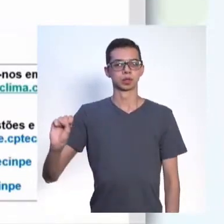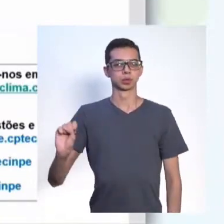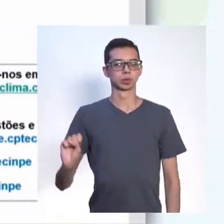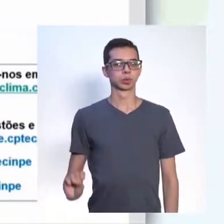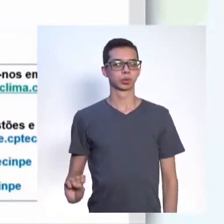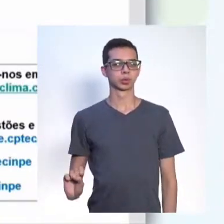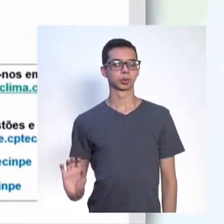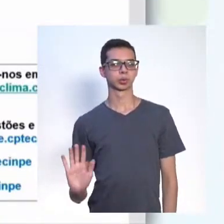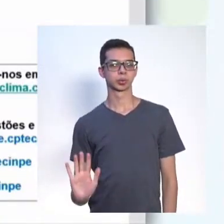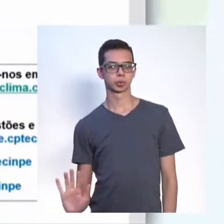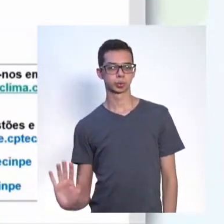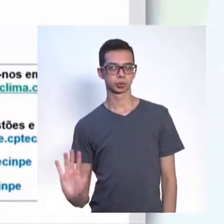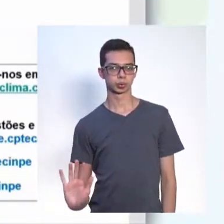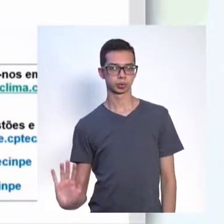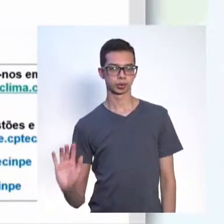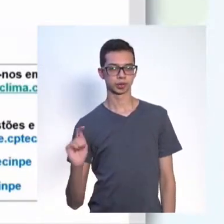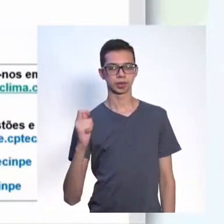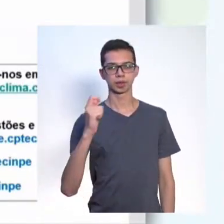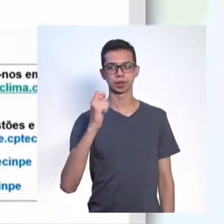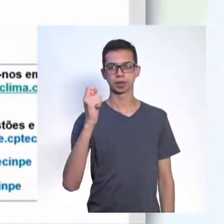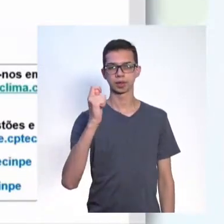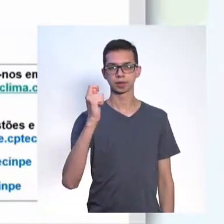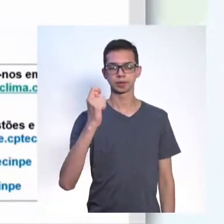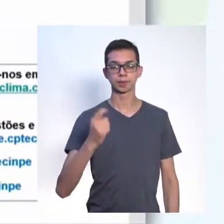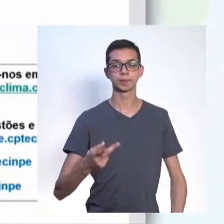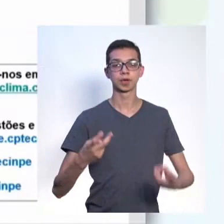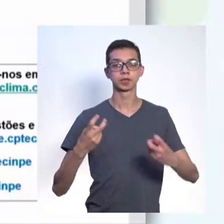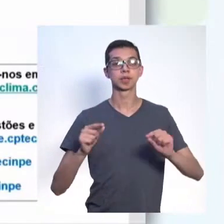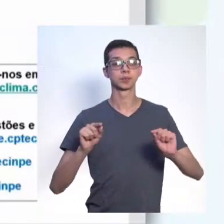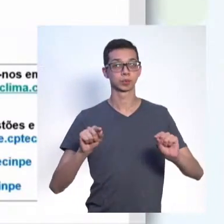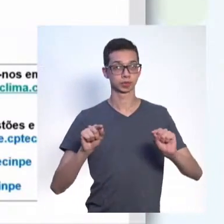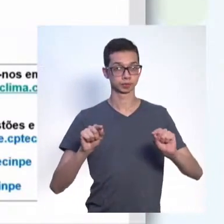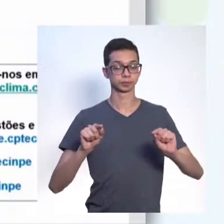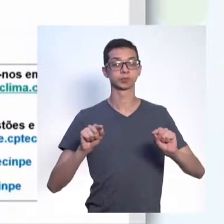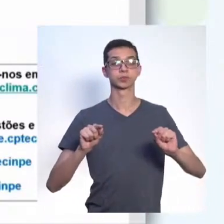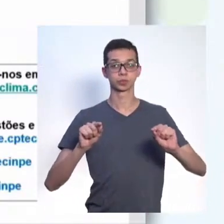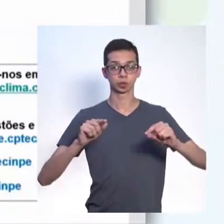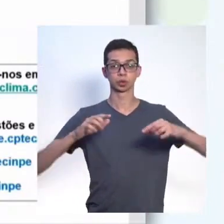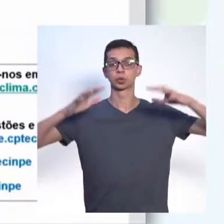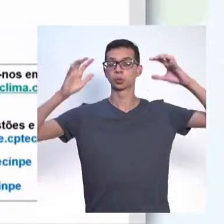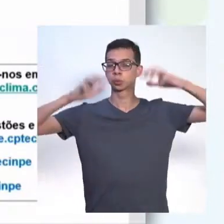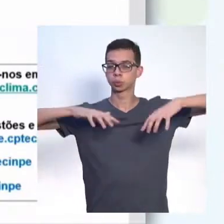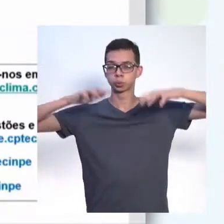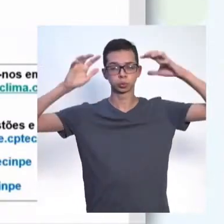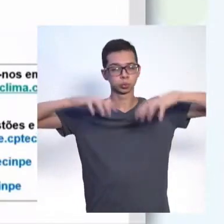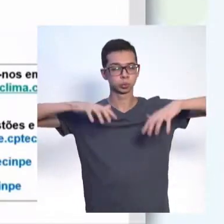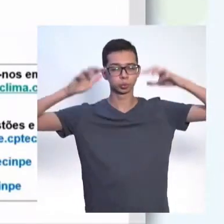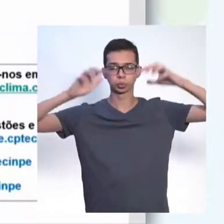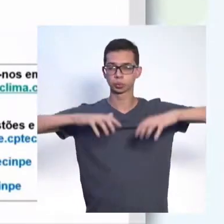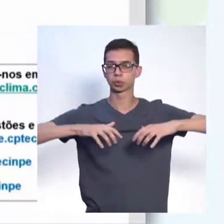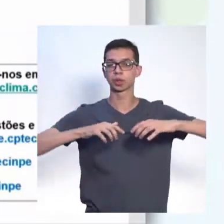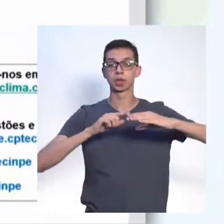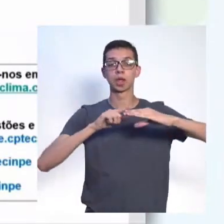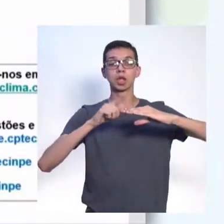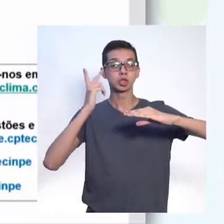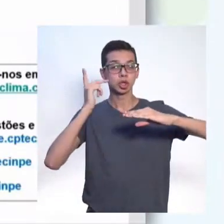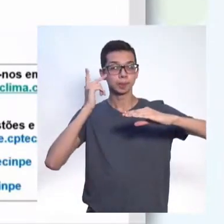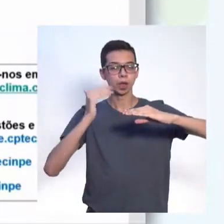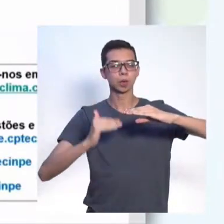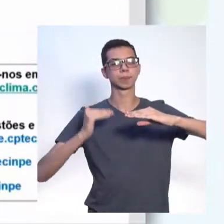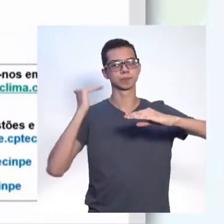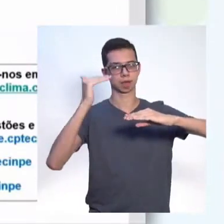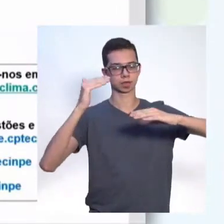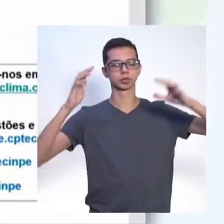do Sul, essa condição de maior probabilidade de chuvas acima da média. Isso pode estar associado